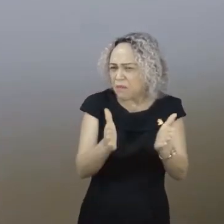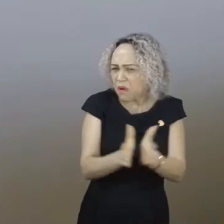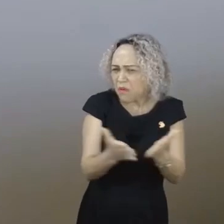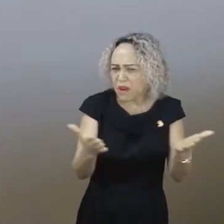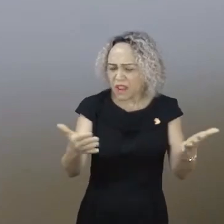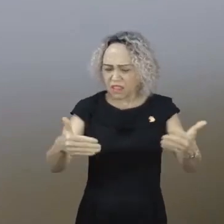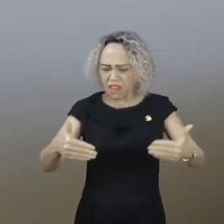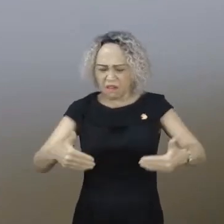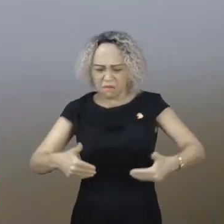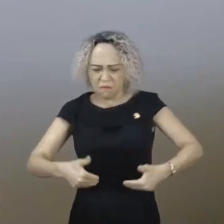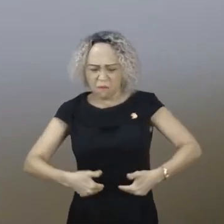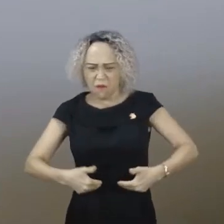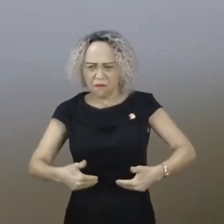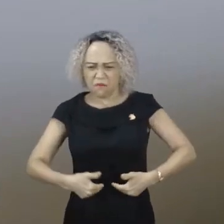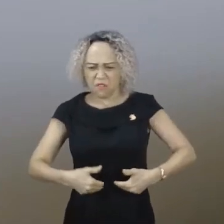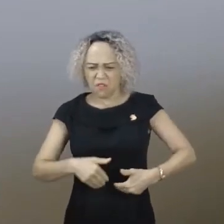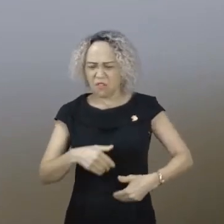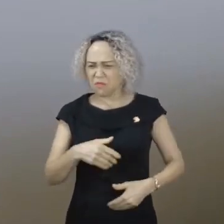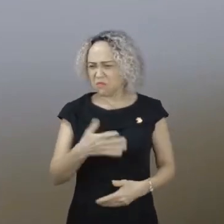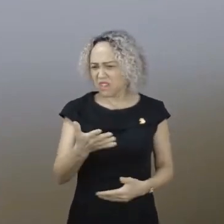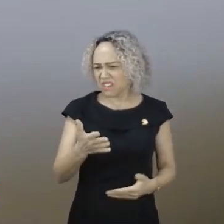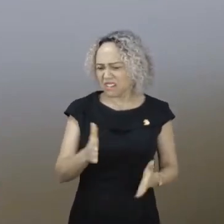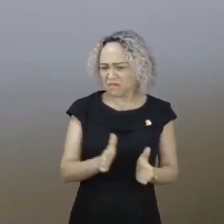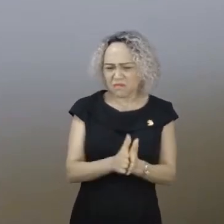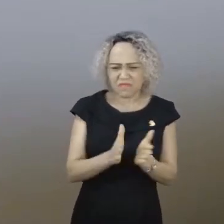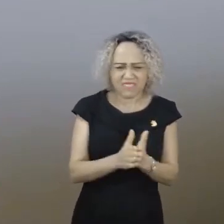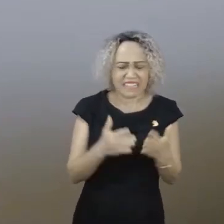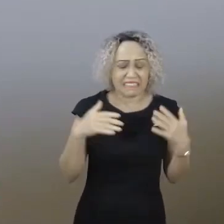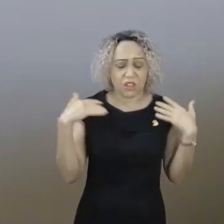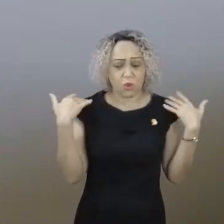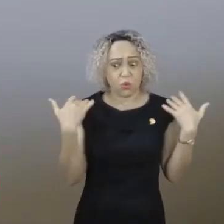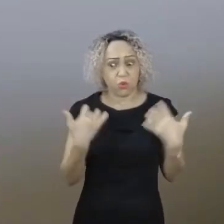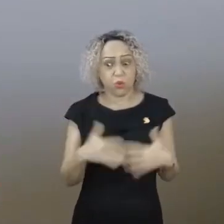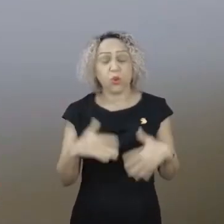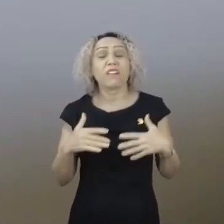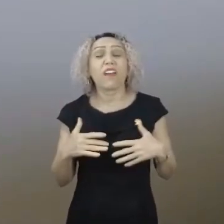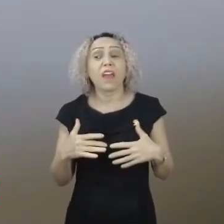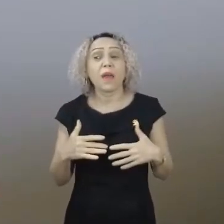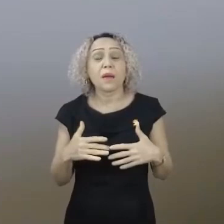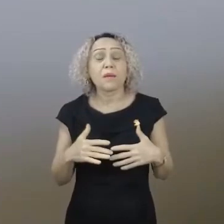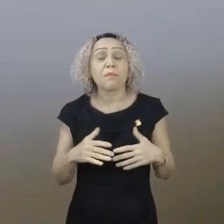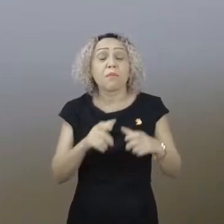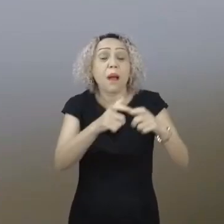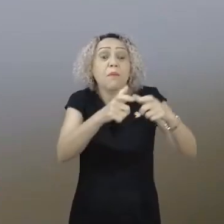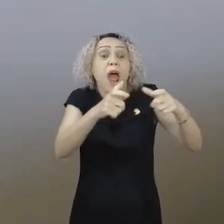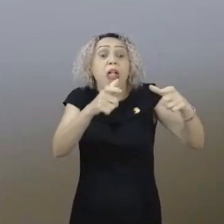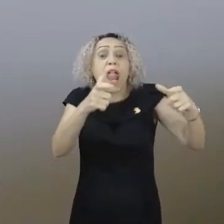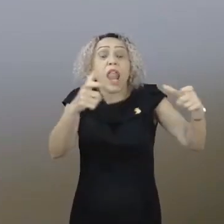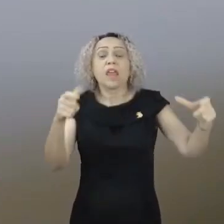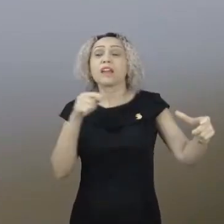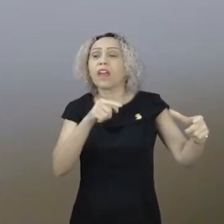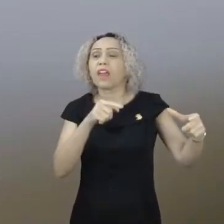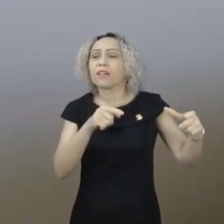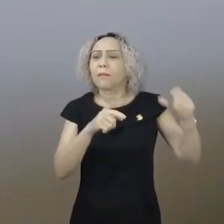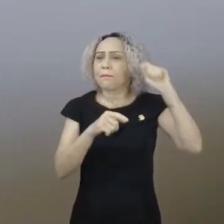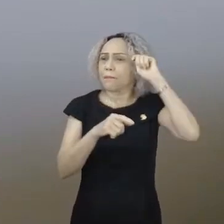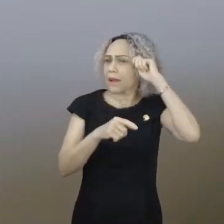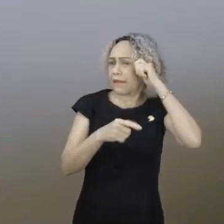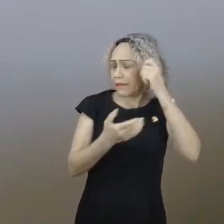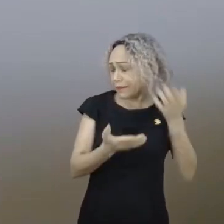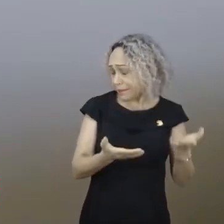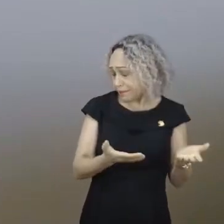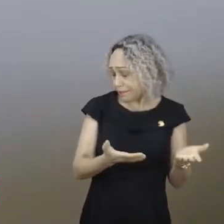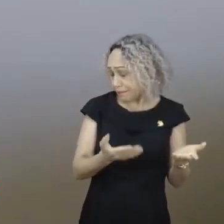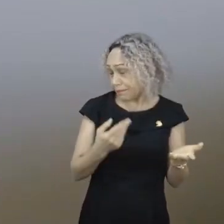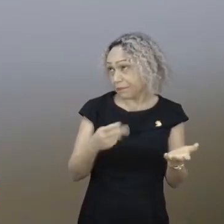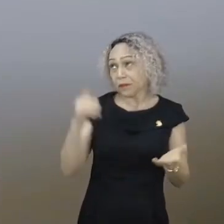repito, a fome, a miséria, a pobreza tem cor nesse país, é preta. Então, todas as políticas encaminhadas pelo